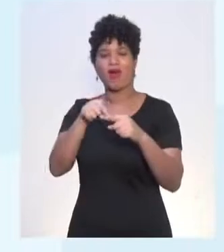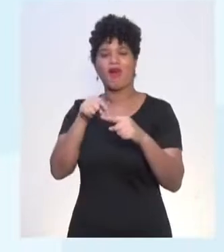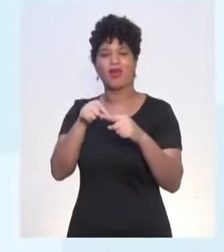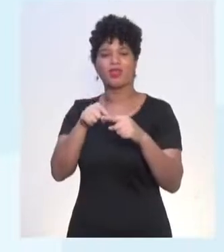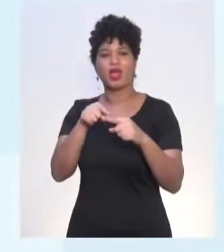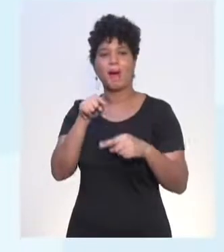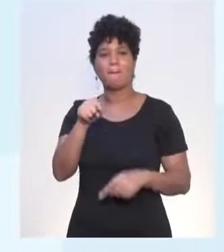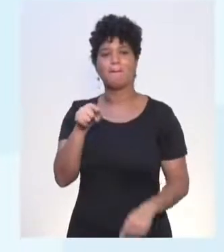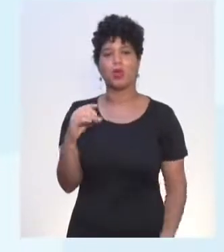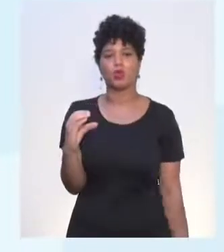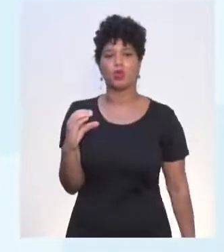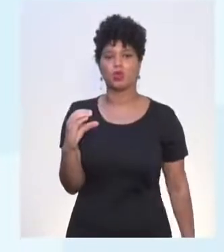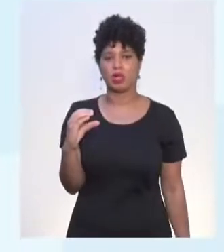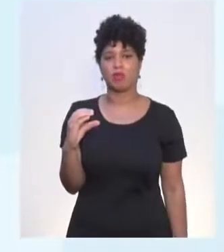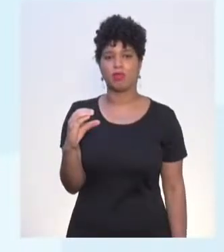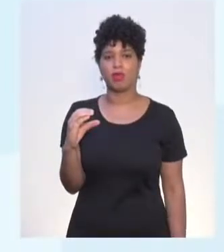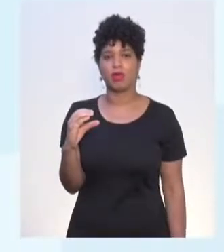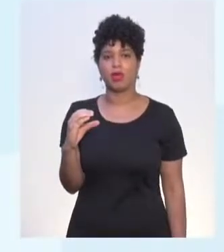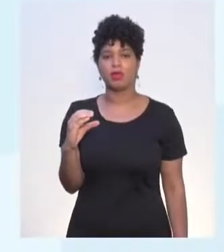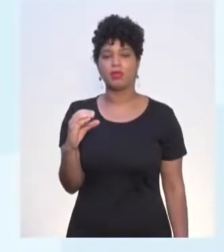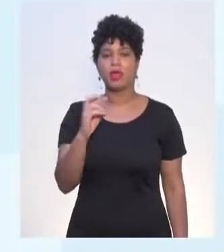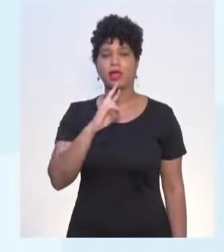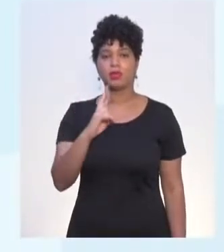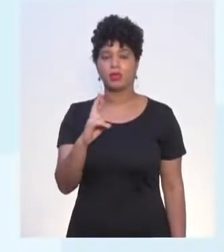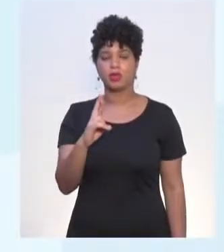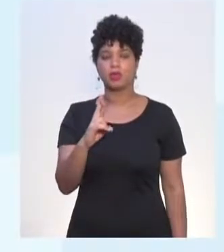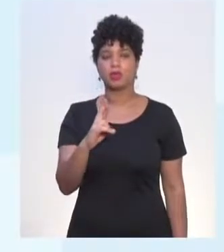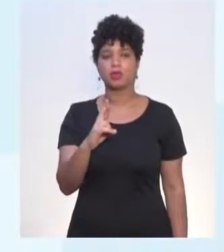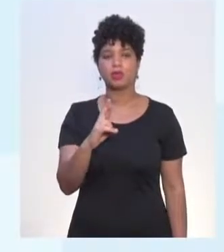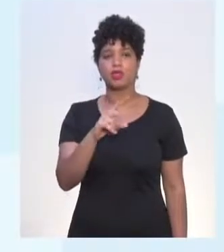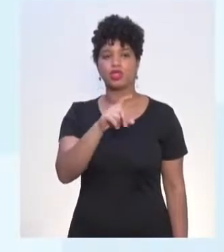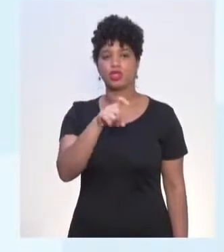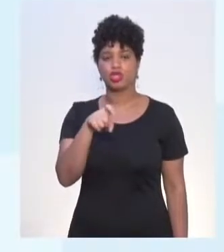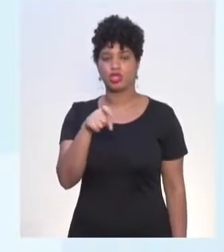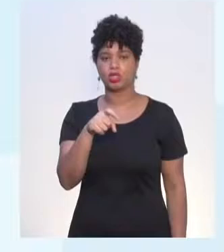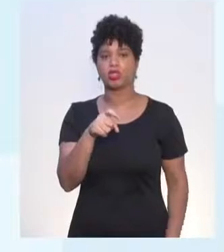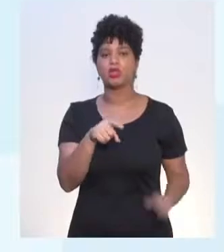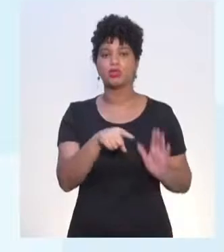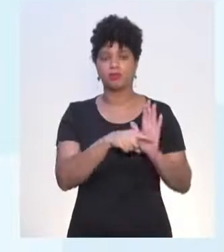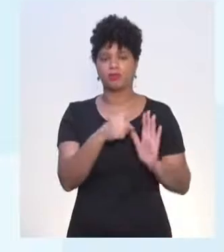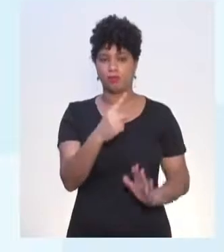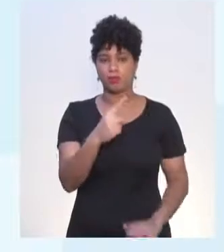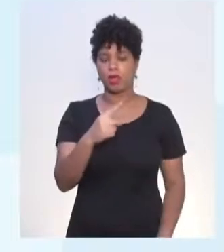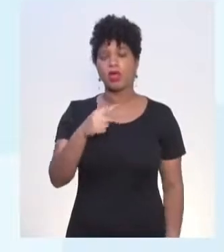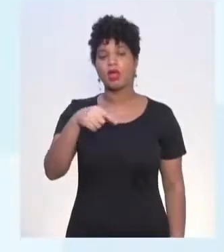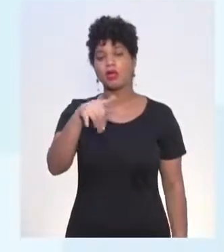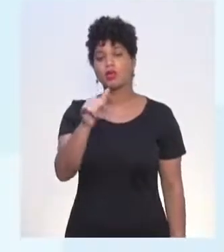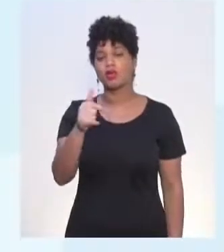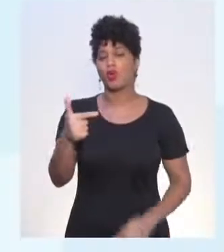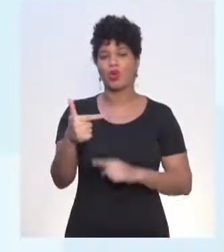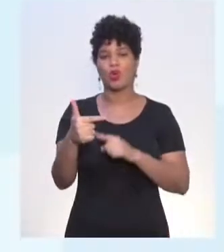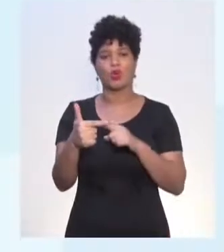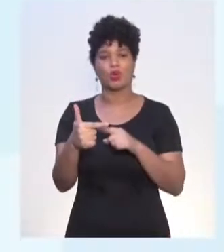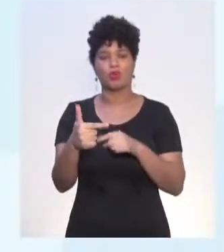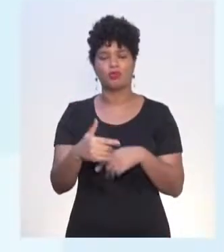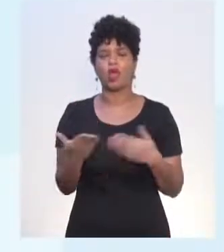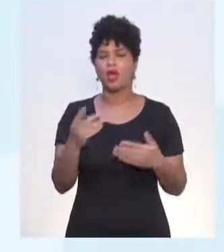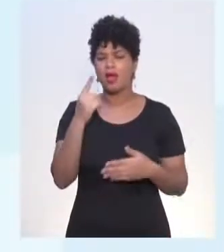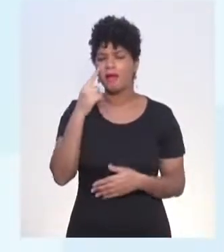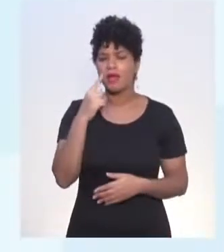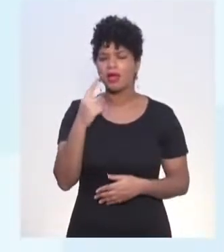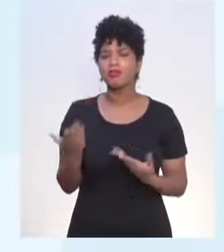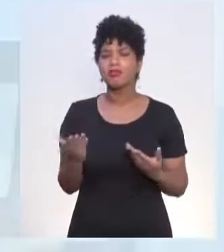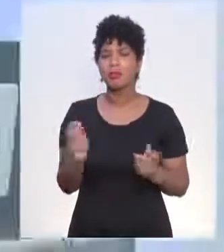ponto, no caso aí, 1 negativo, né, de X, e 2 positivo de Y. Vamos tentar observar isso no